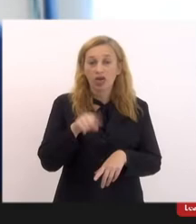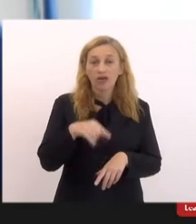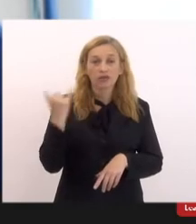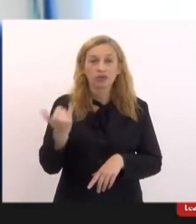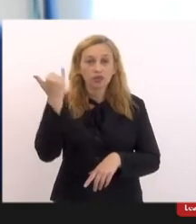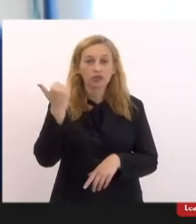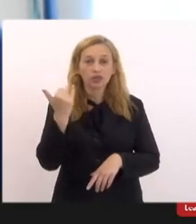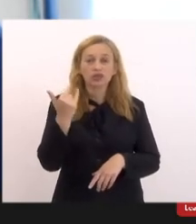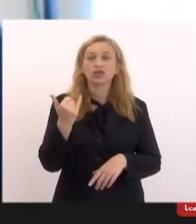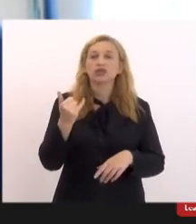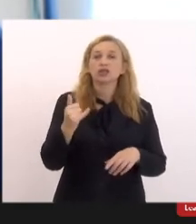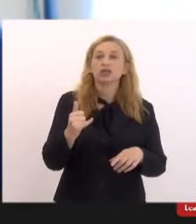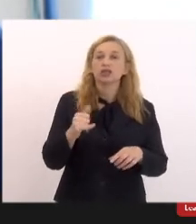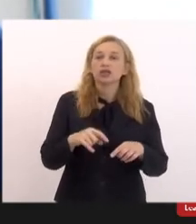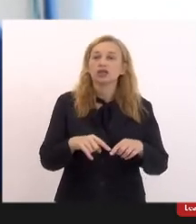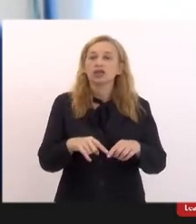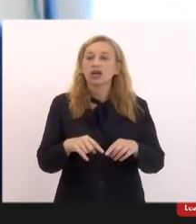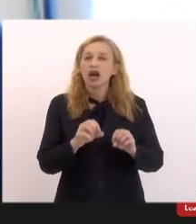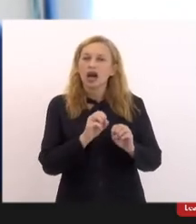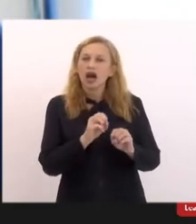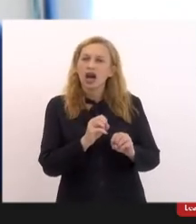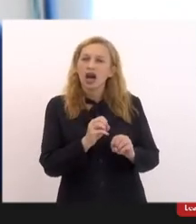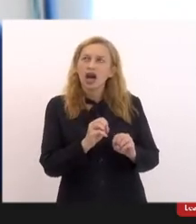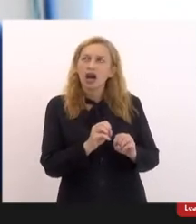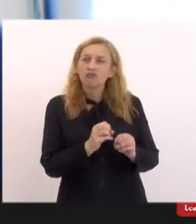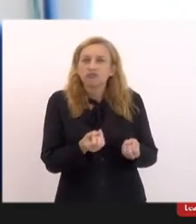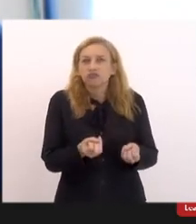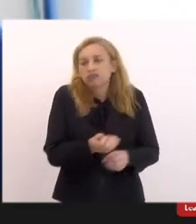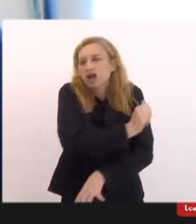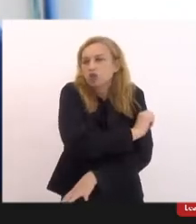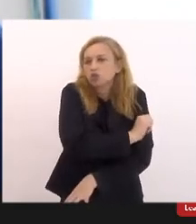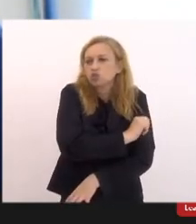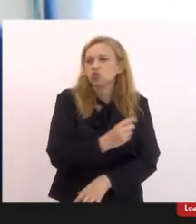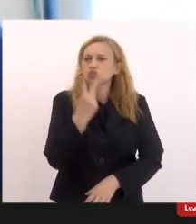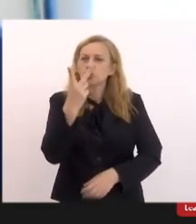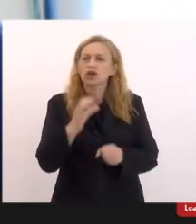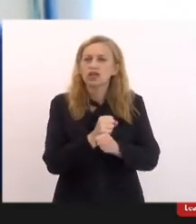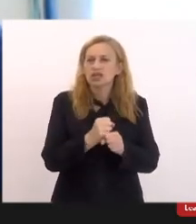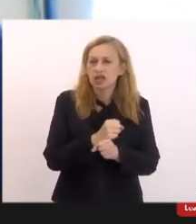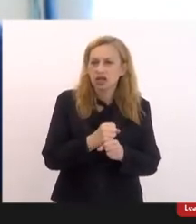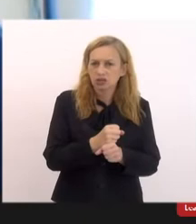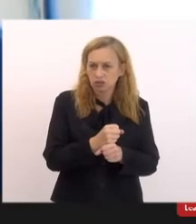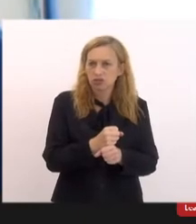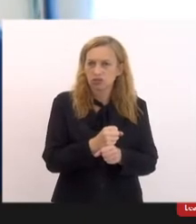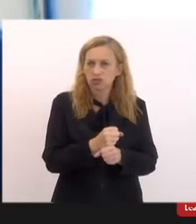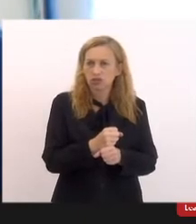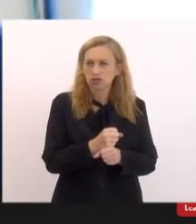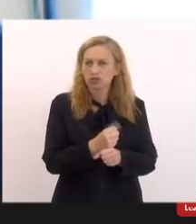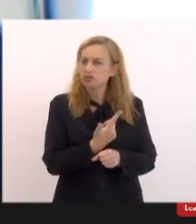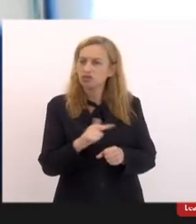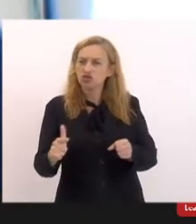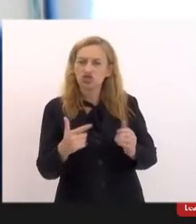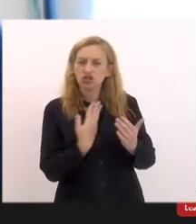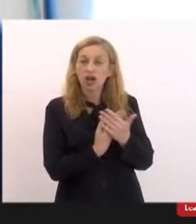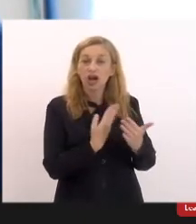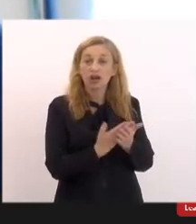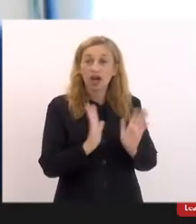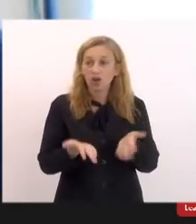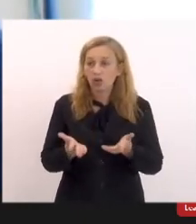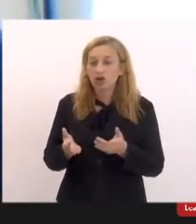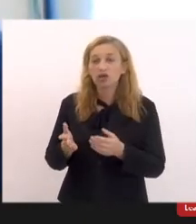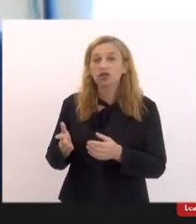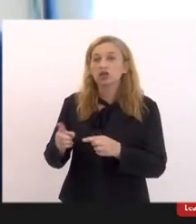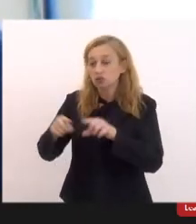quanto pedagógico, né? Alunos que ficaram quase 2 anos sem aula presencial, estar numa turma com 45 ou com 35 alunos faz